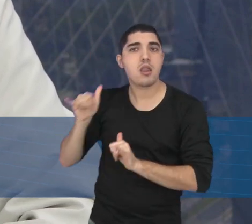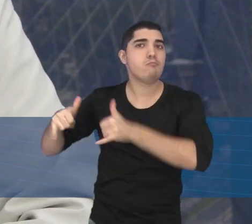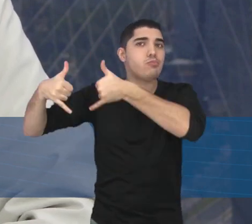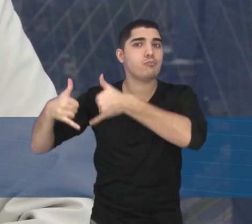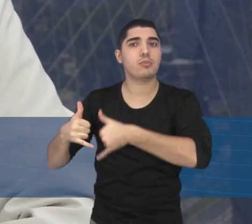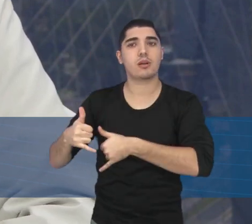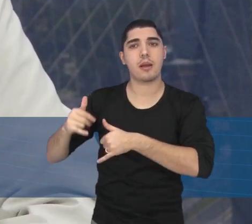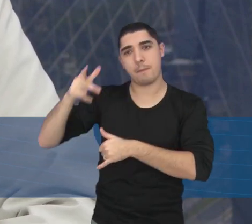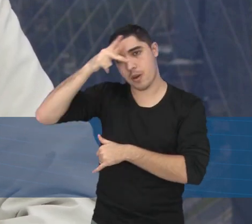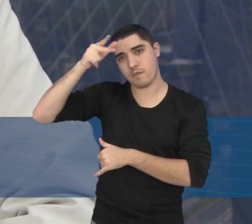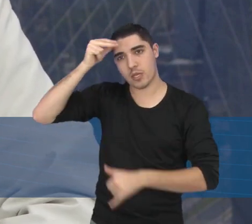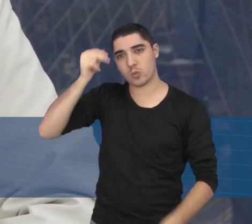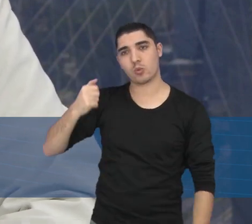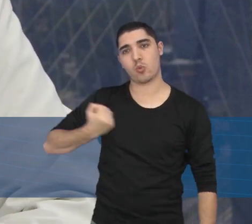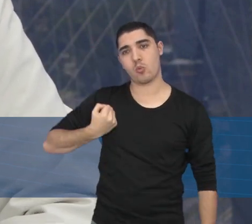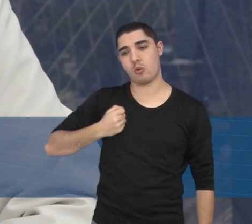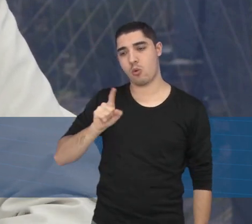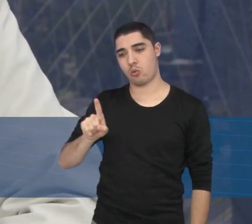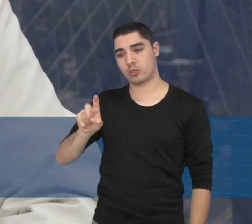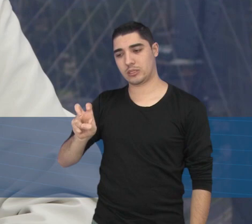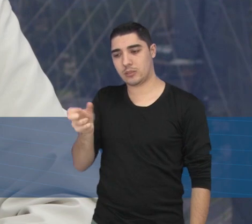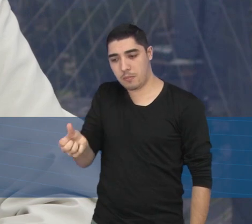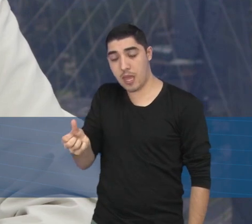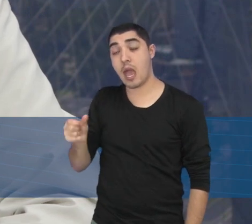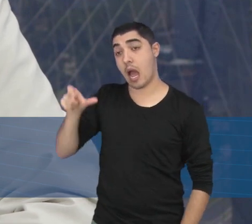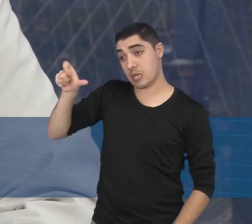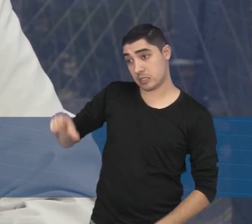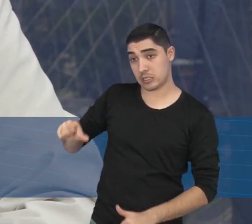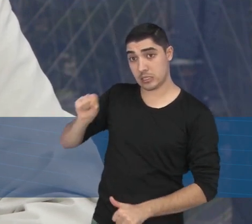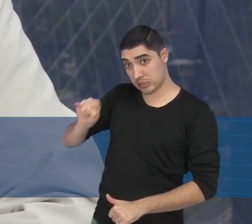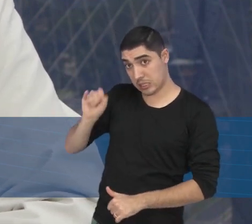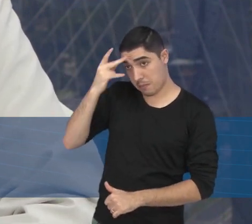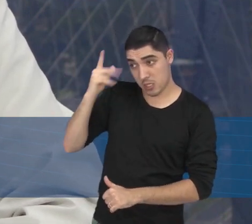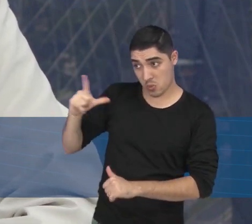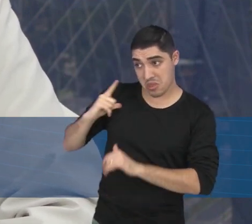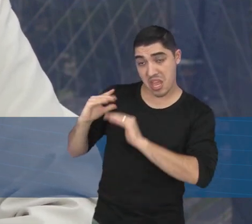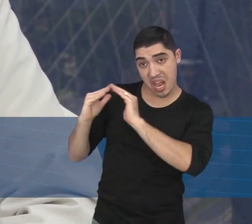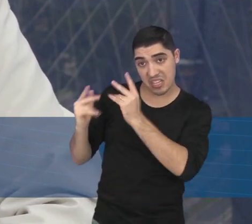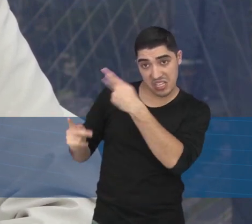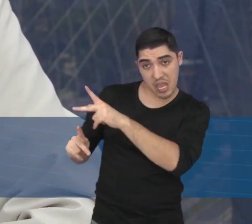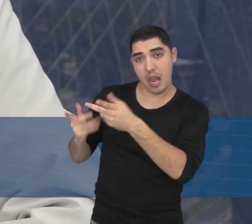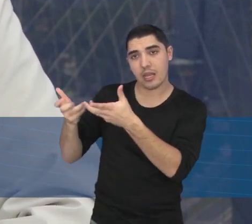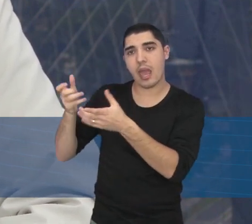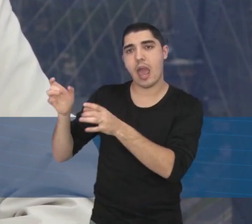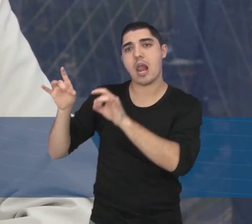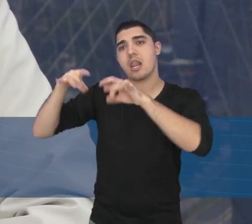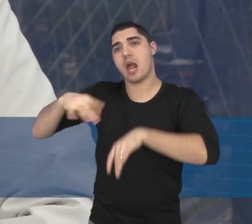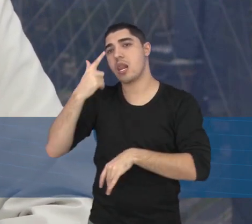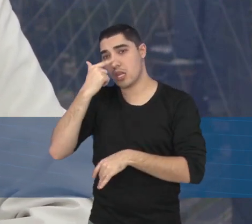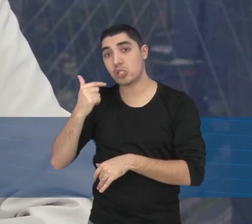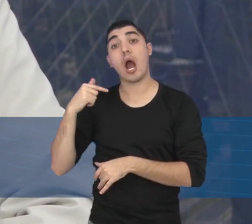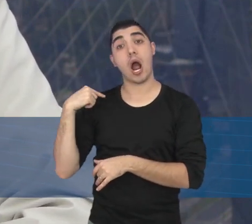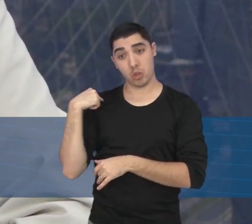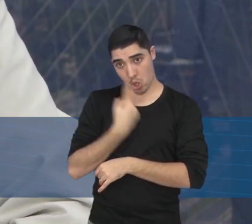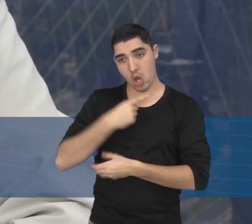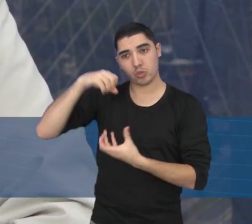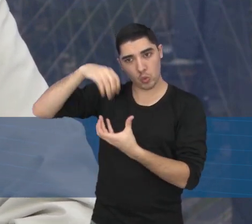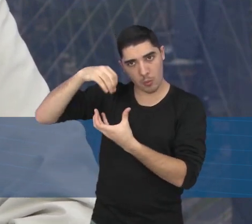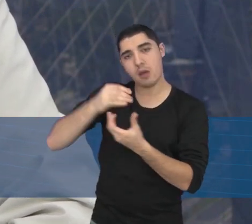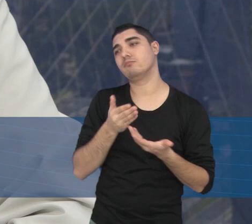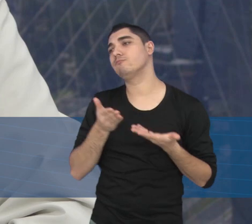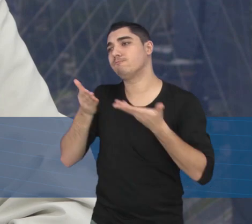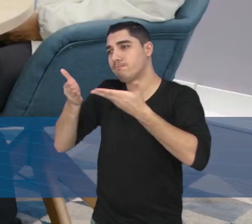156 e o munícipe que tem alguma coisa para descartar de eletroeletrônico, a gente vai fazer a busca lá